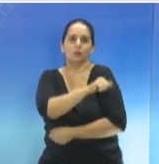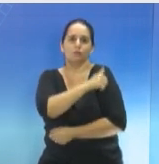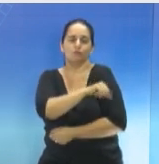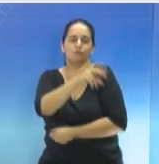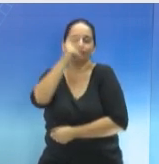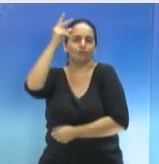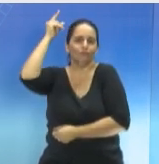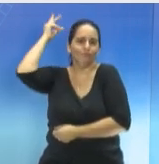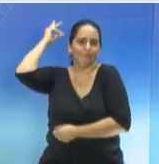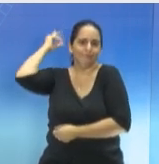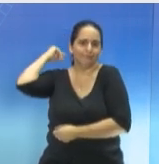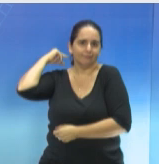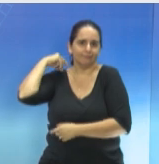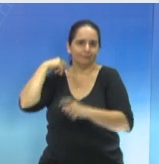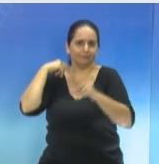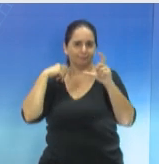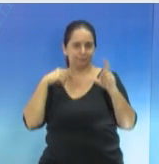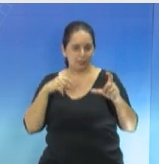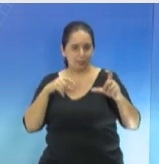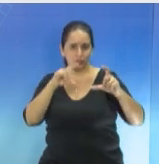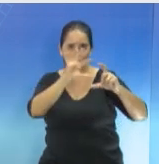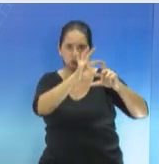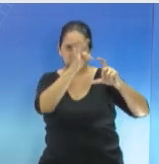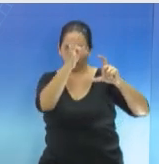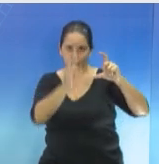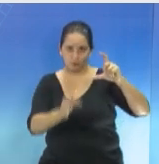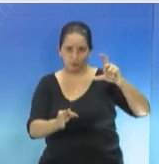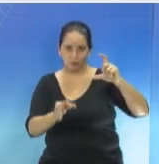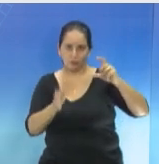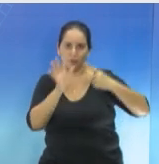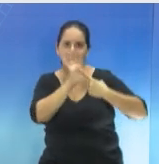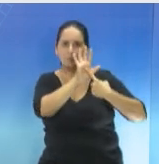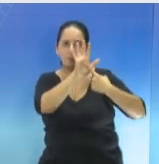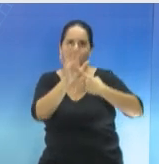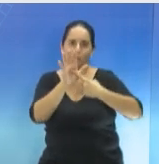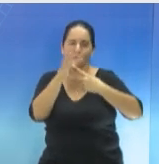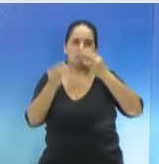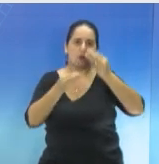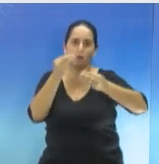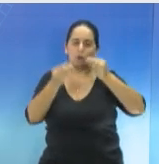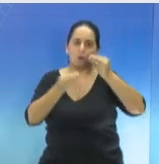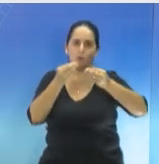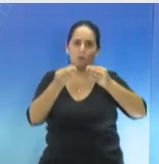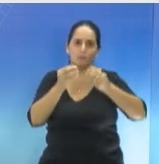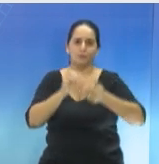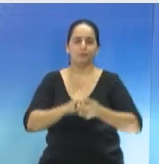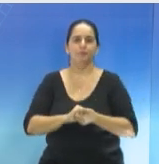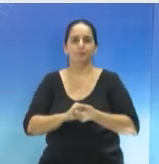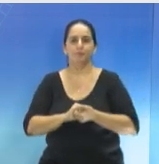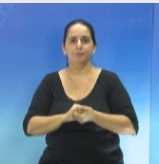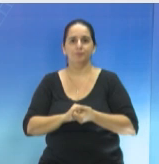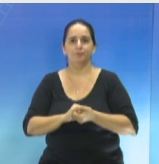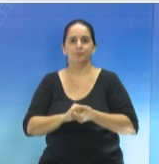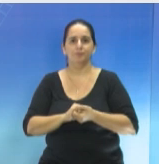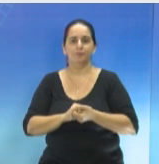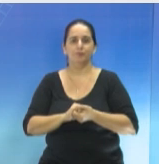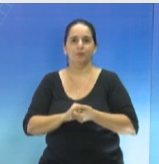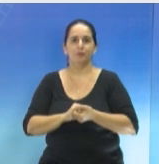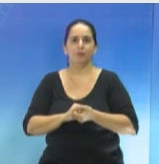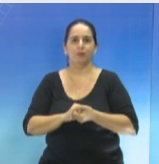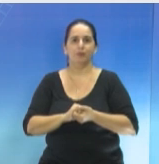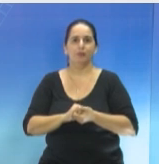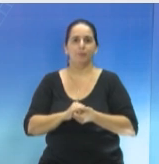década. No fragmento, o narrador delineia esse contexto centrado no. Observe